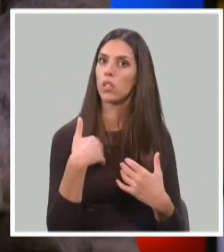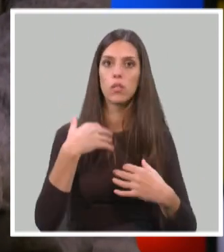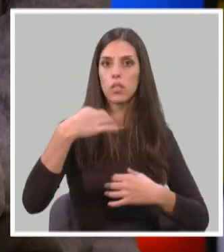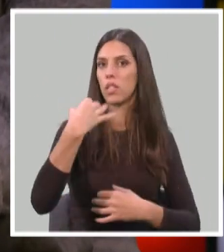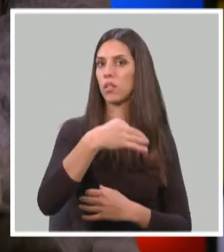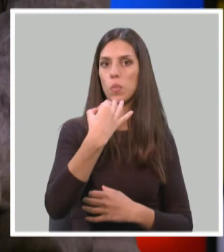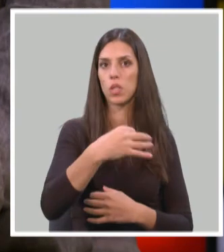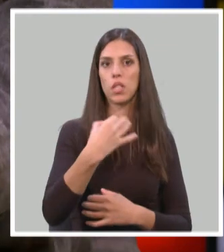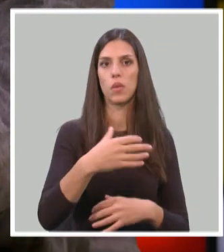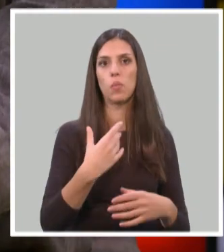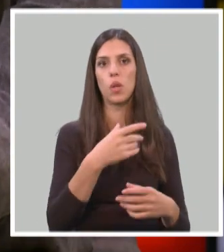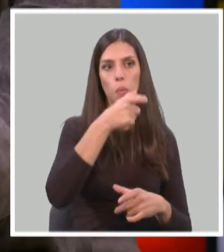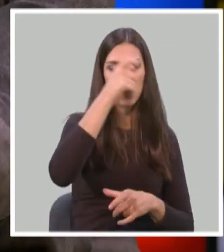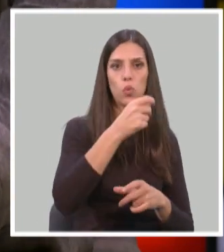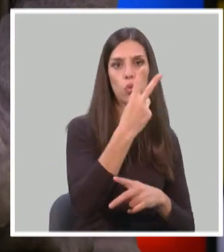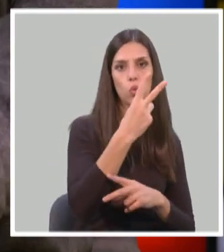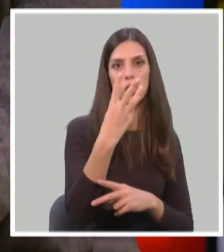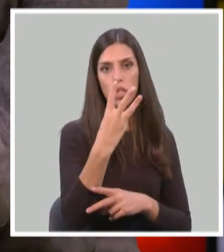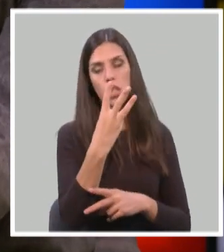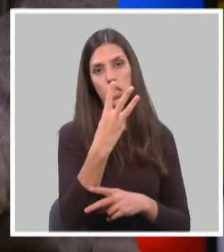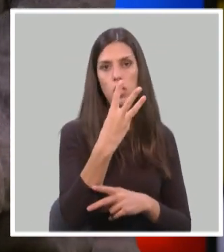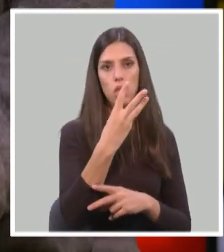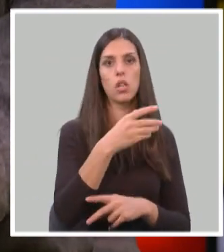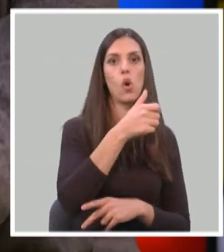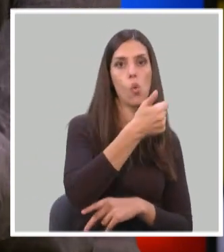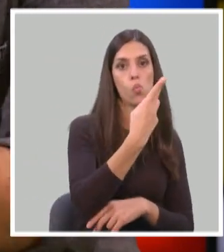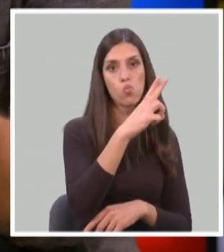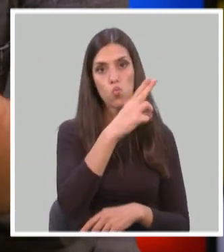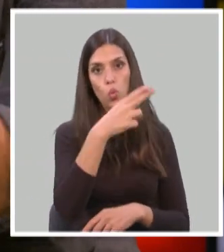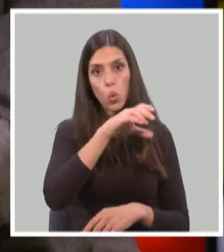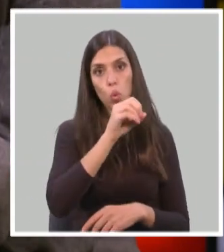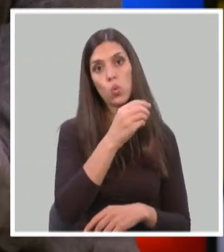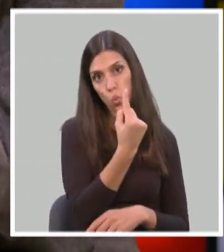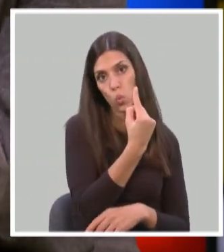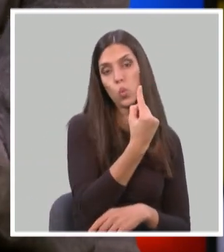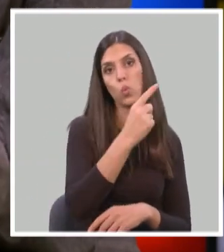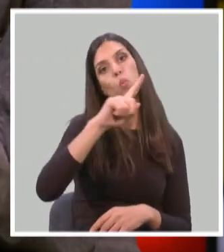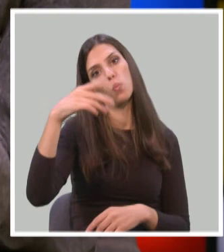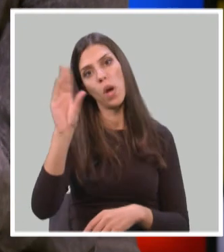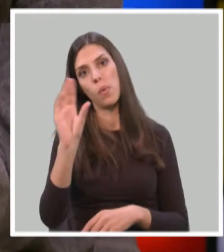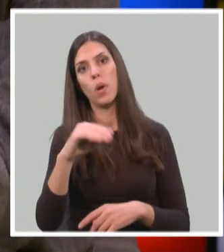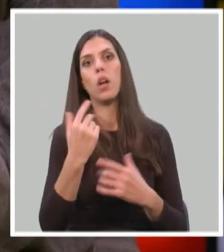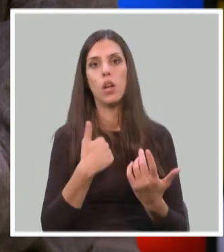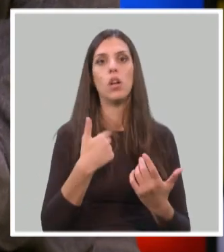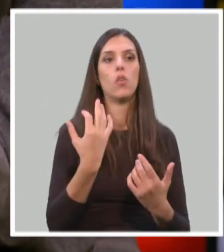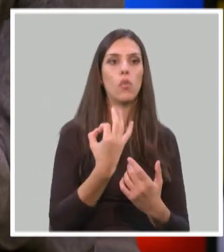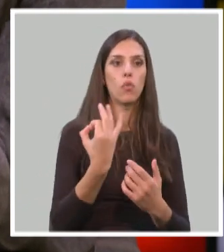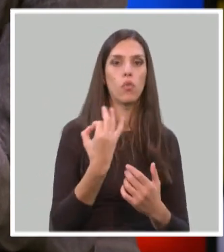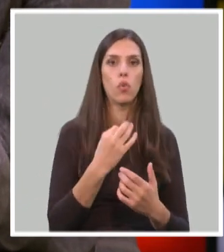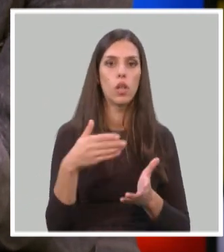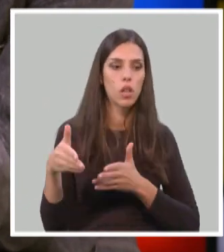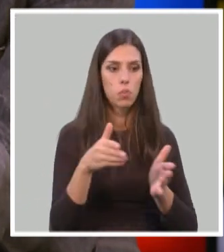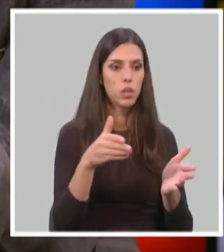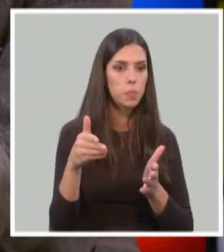de gratidão para com 2, 3 pessoas, o Bruno é uma delas, que em momentos da minha vida e por caminhos